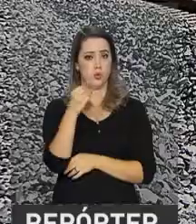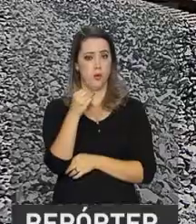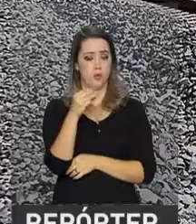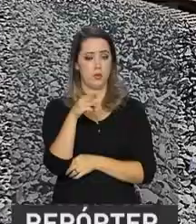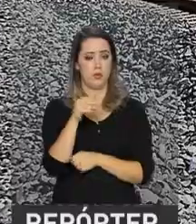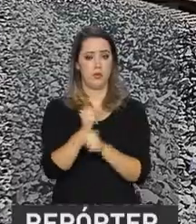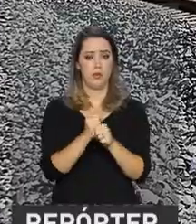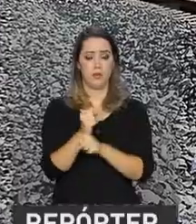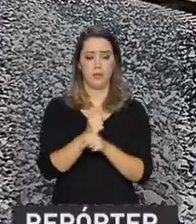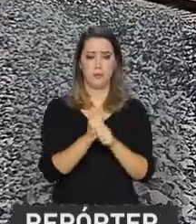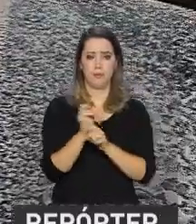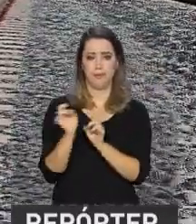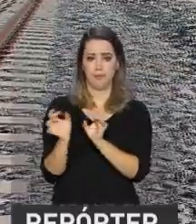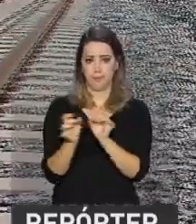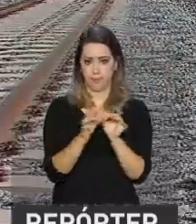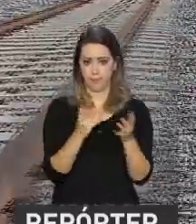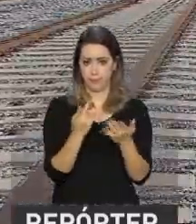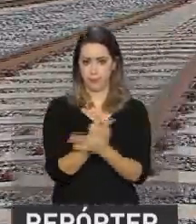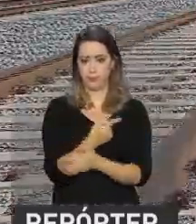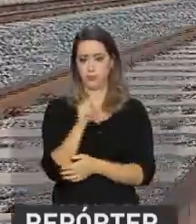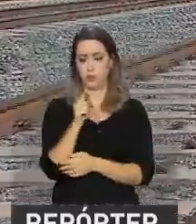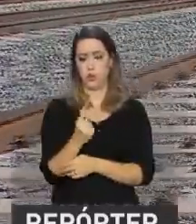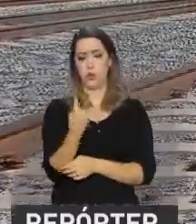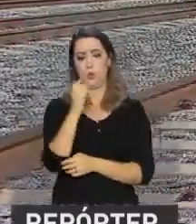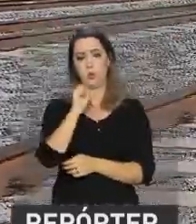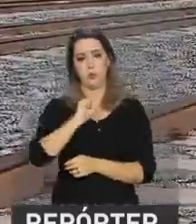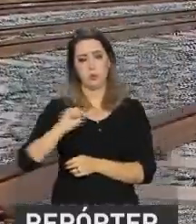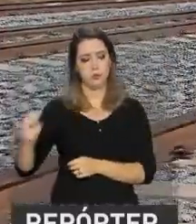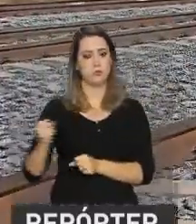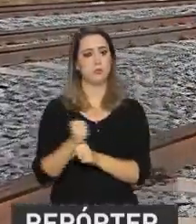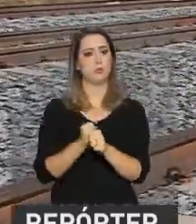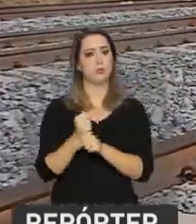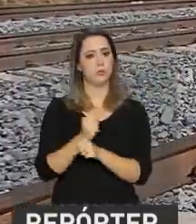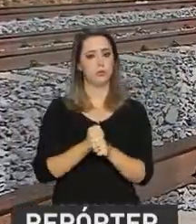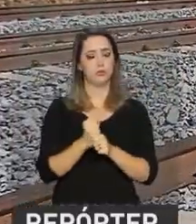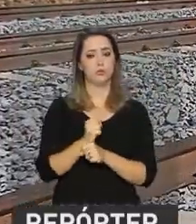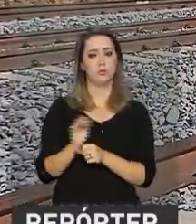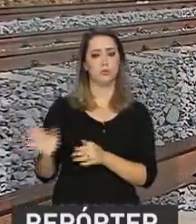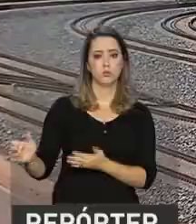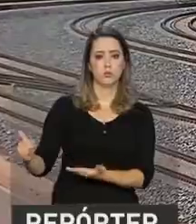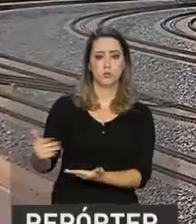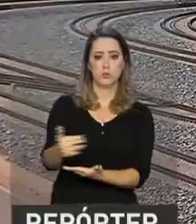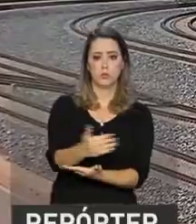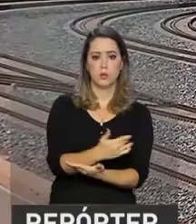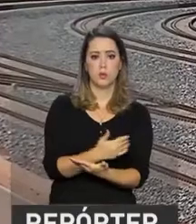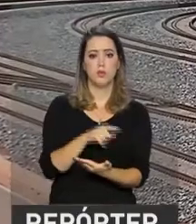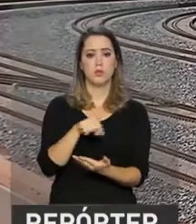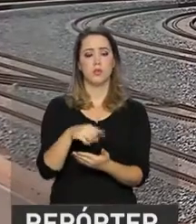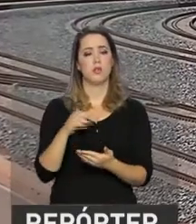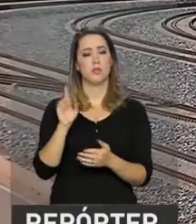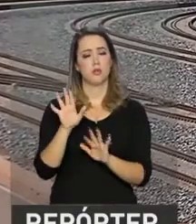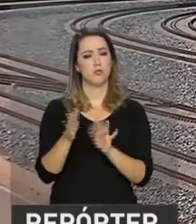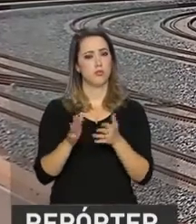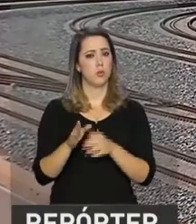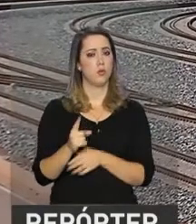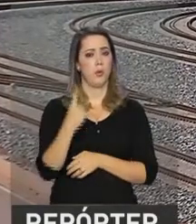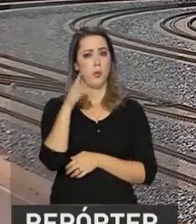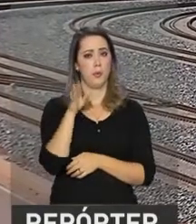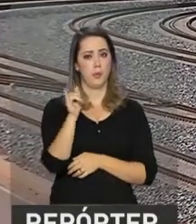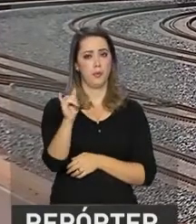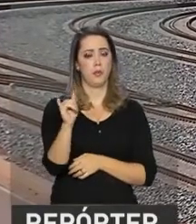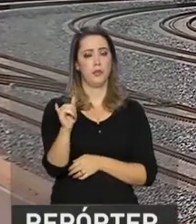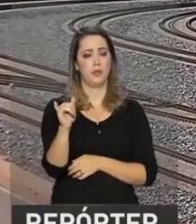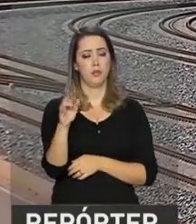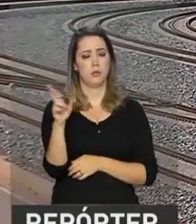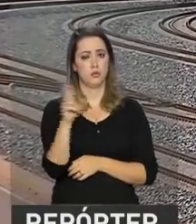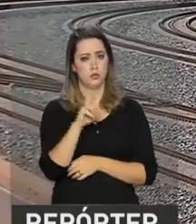anos. O leilão está previsto para o fim do primeiro semestre deste ano e a arrecadação estimada é de mais de